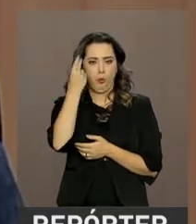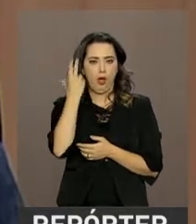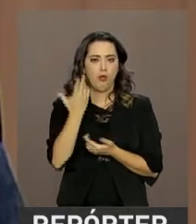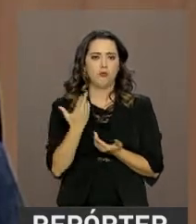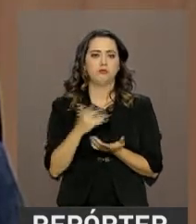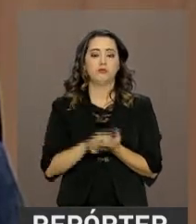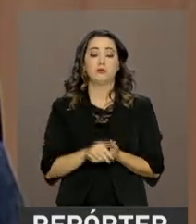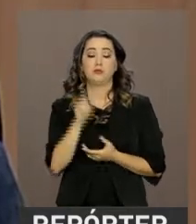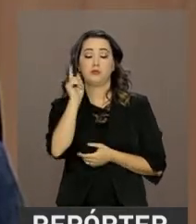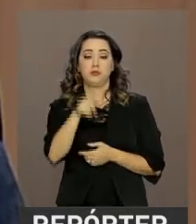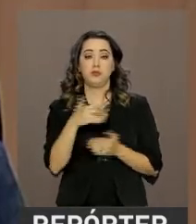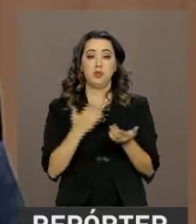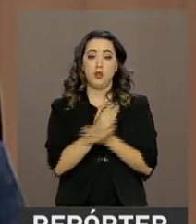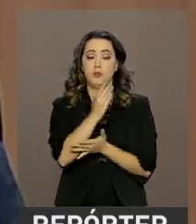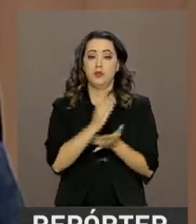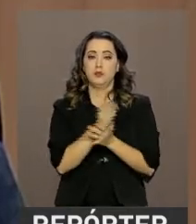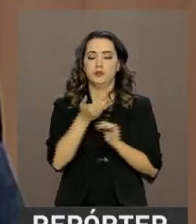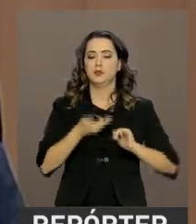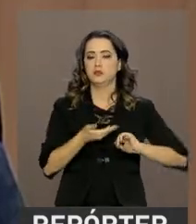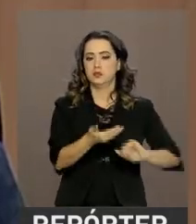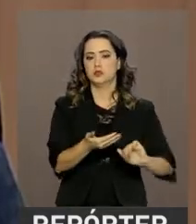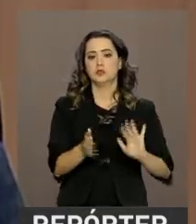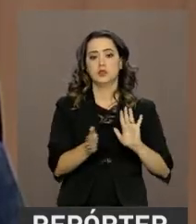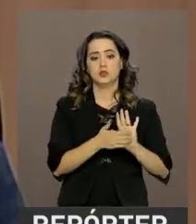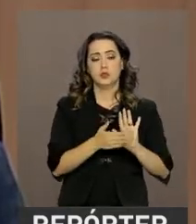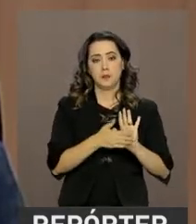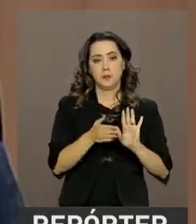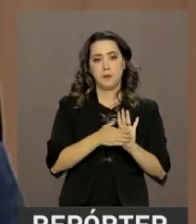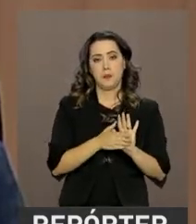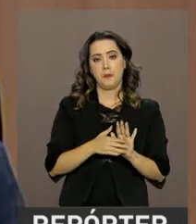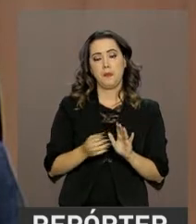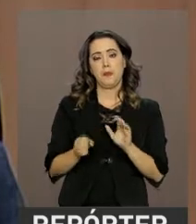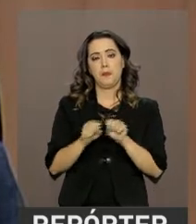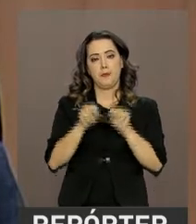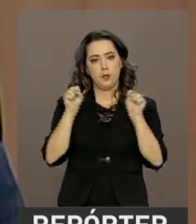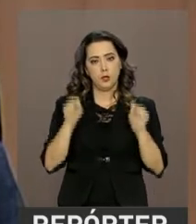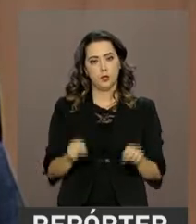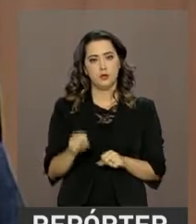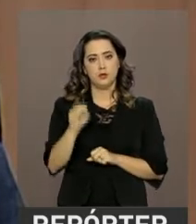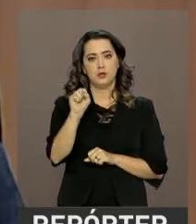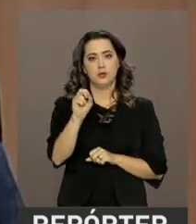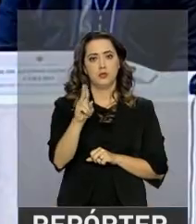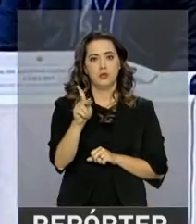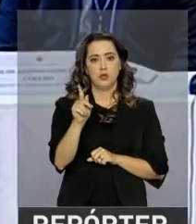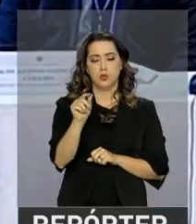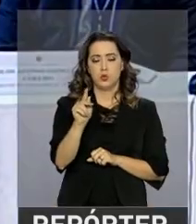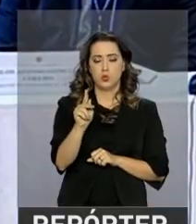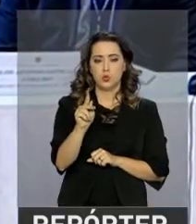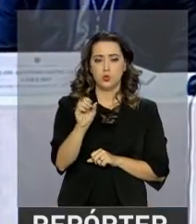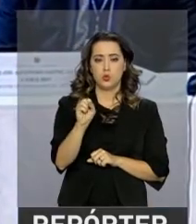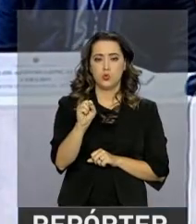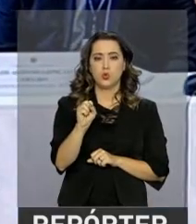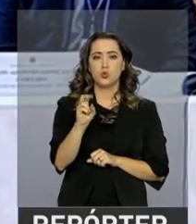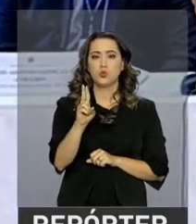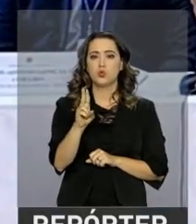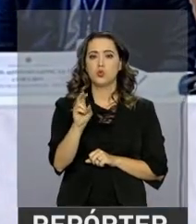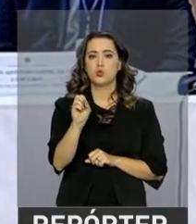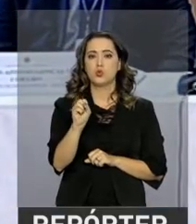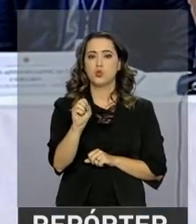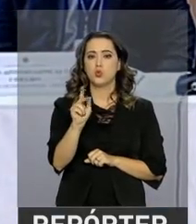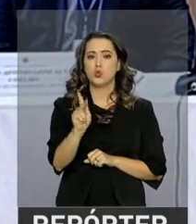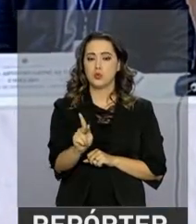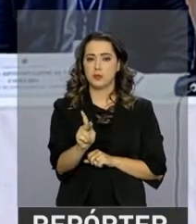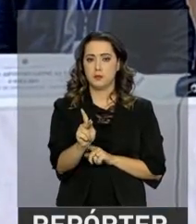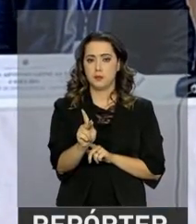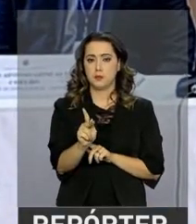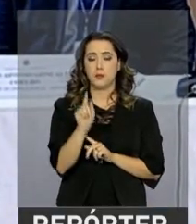com a aprovação pelo Congresso Nacional da proposta que cria o Sistema Único de Segurança Pública, o SUSP, as operações integradas serão